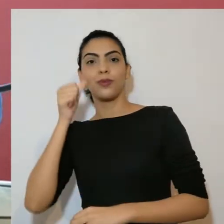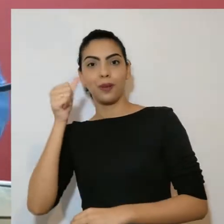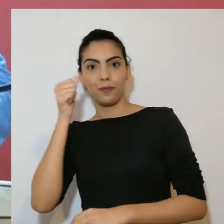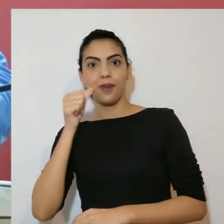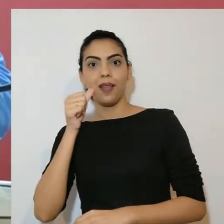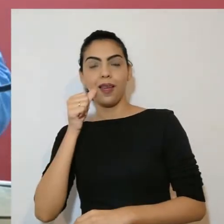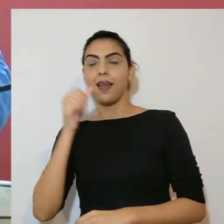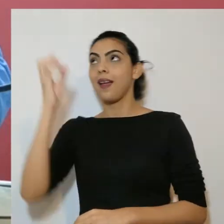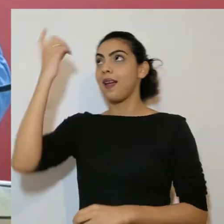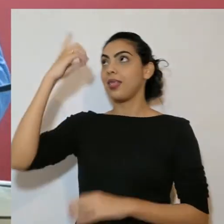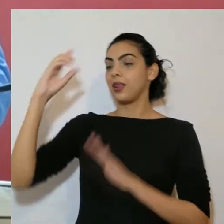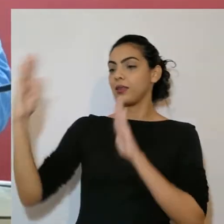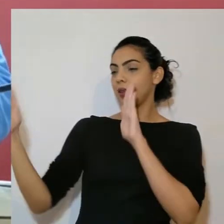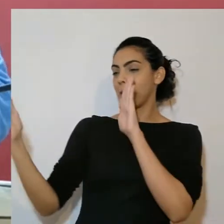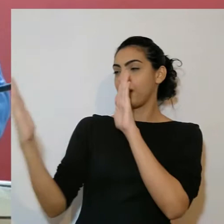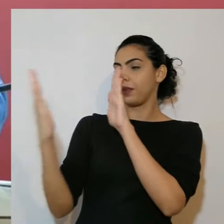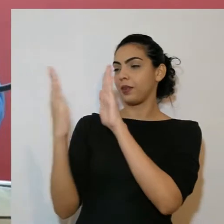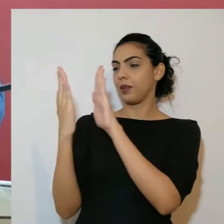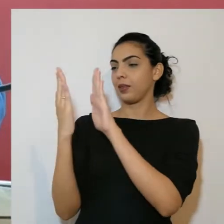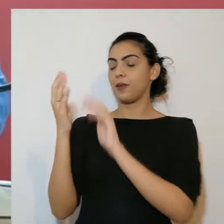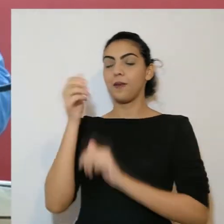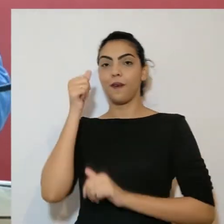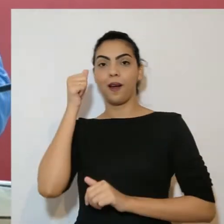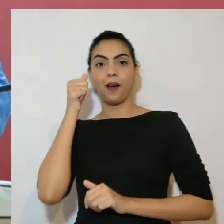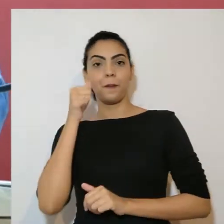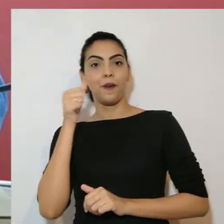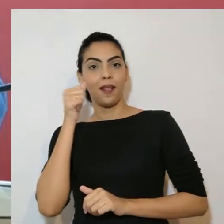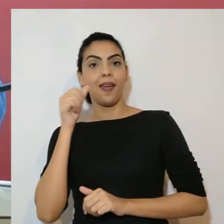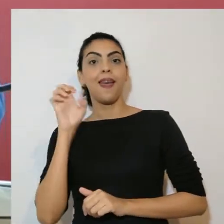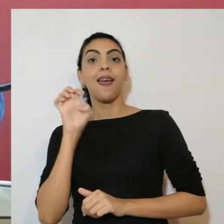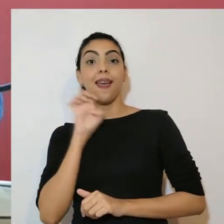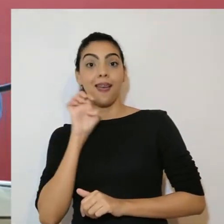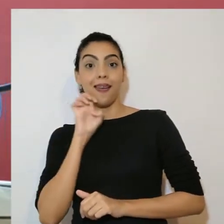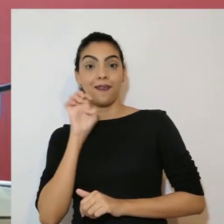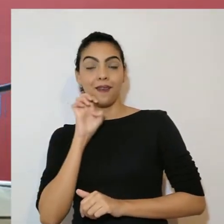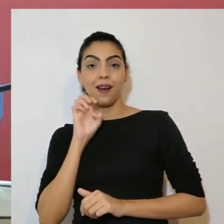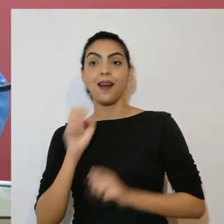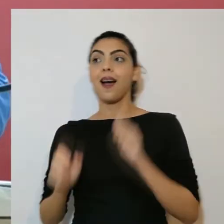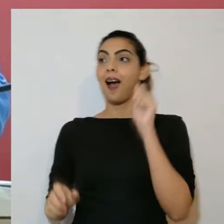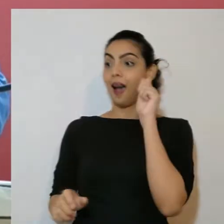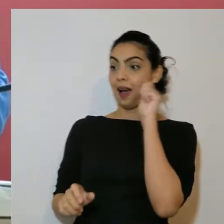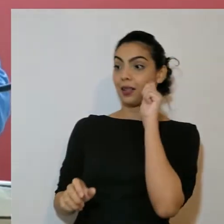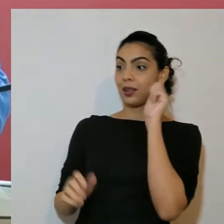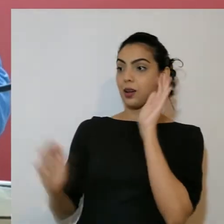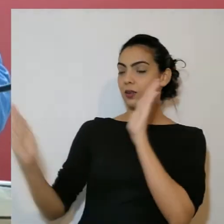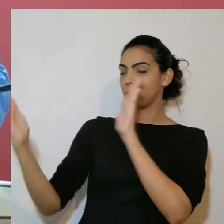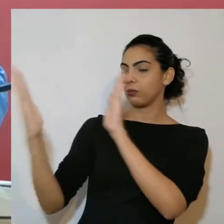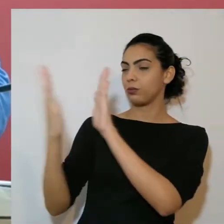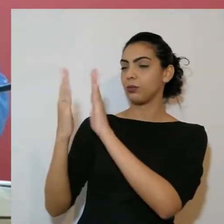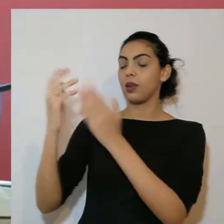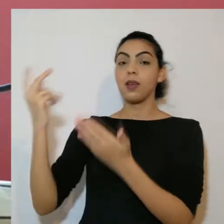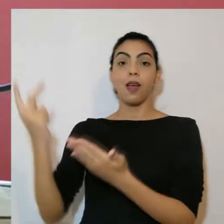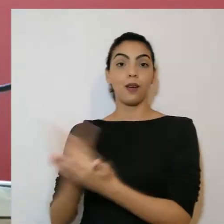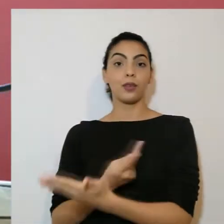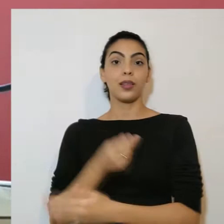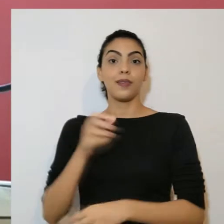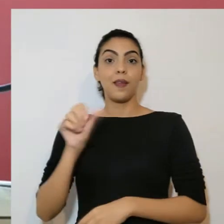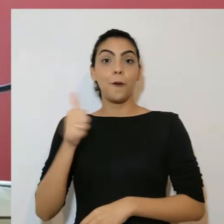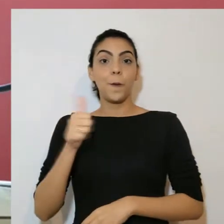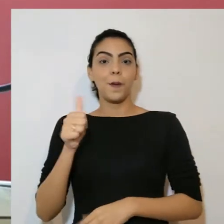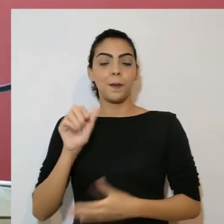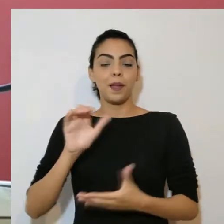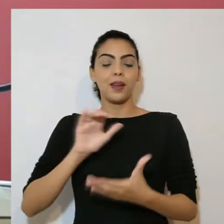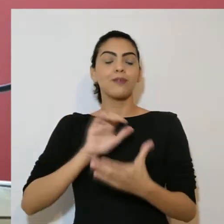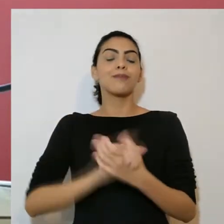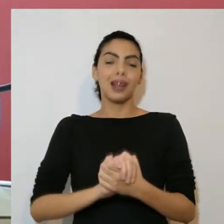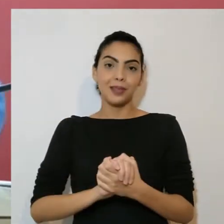mulher. E Deus apresentou aquela mulher a Adão, e assim aconteceu o